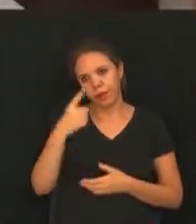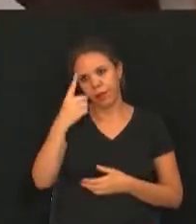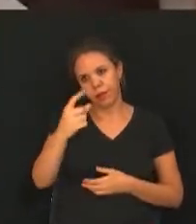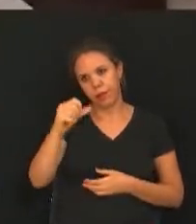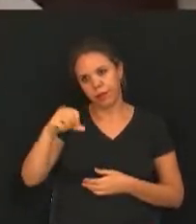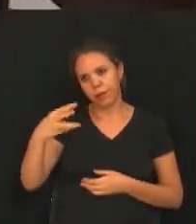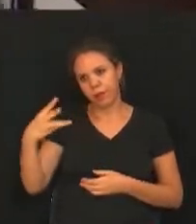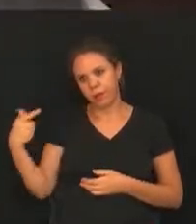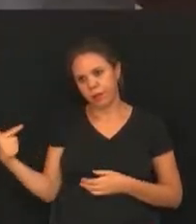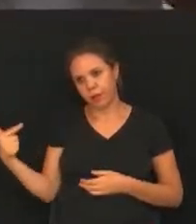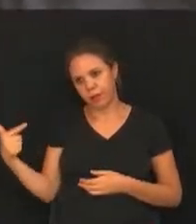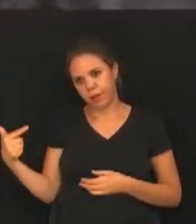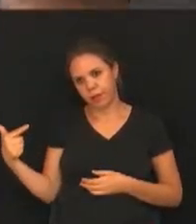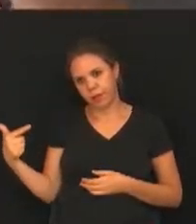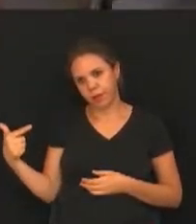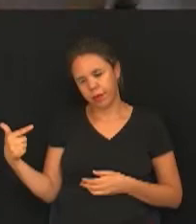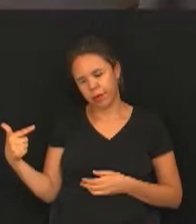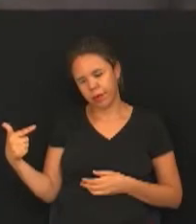1932,